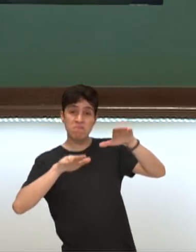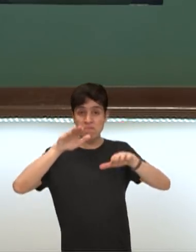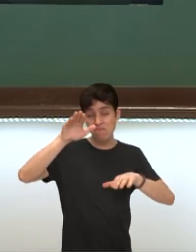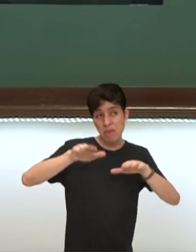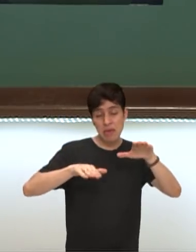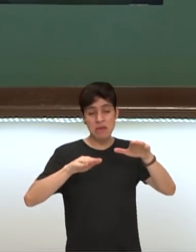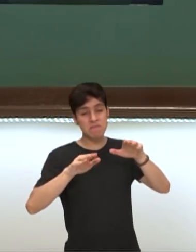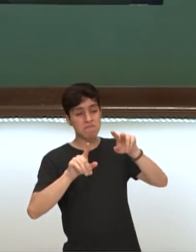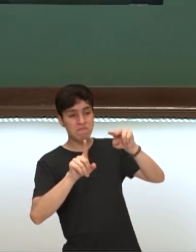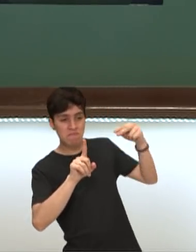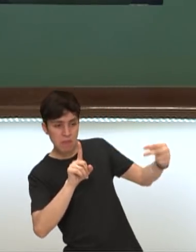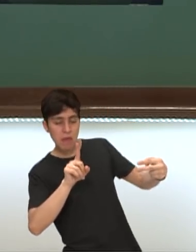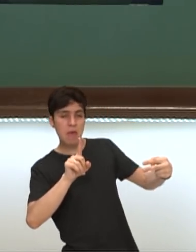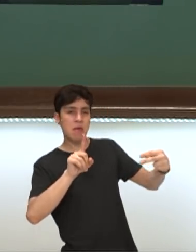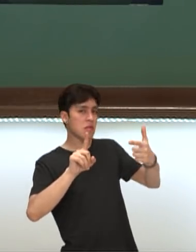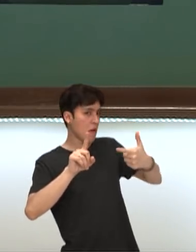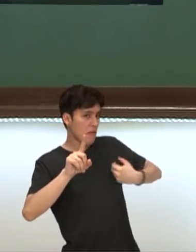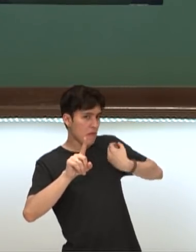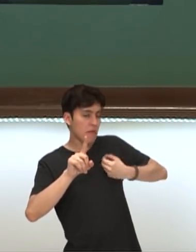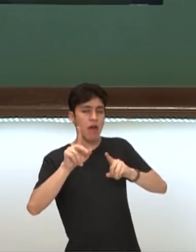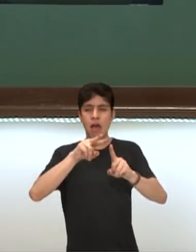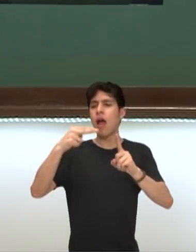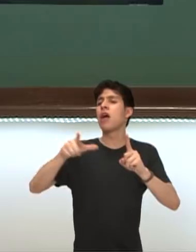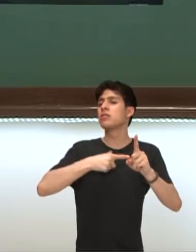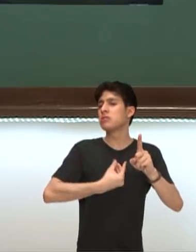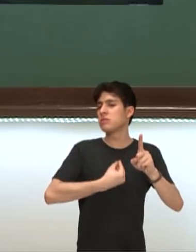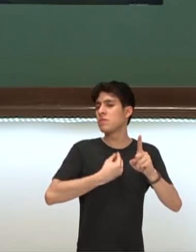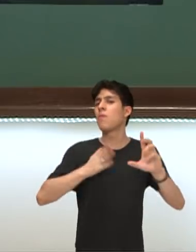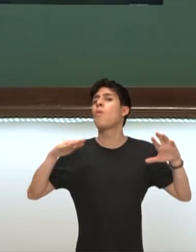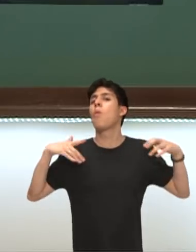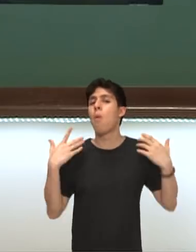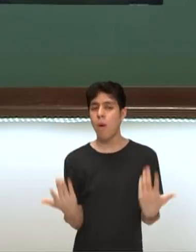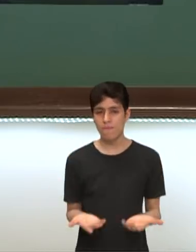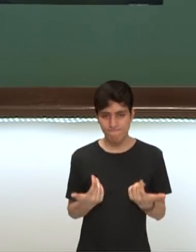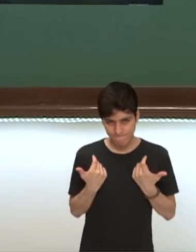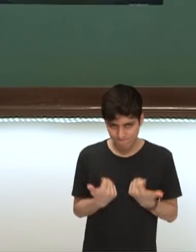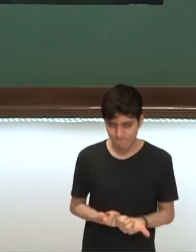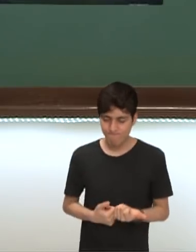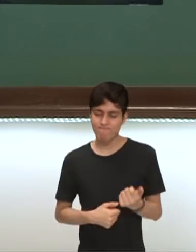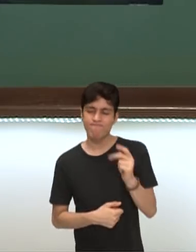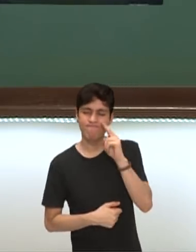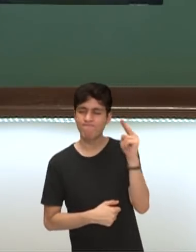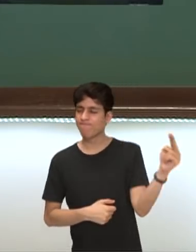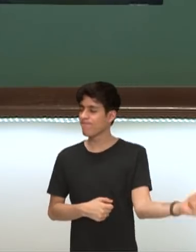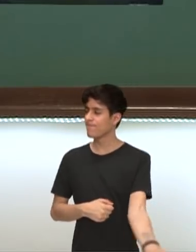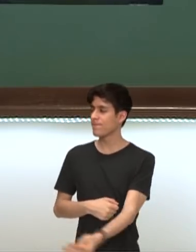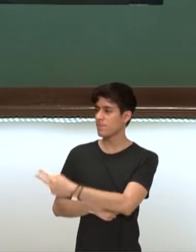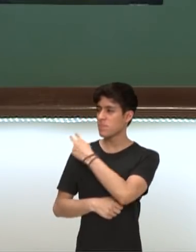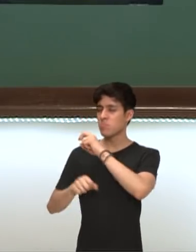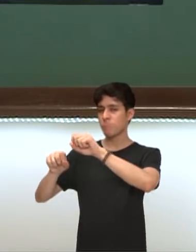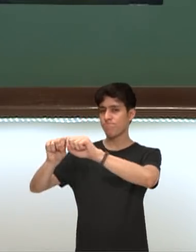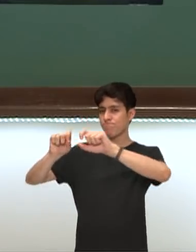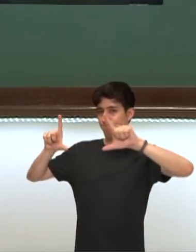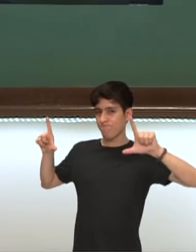serem vivos ou dos vírus não serem vivos. Acompanhem aqui comigo no